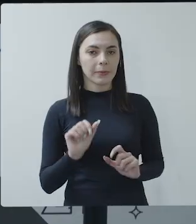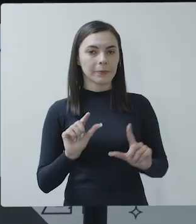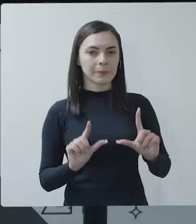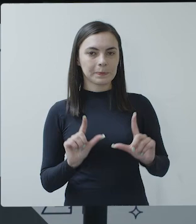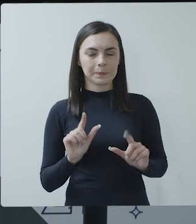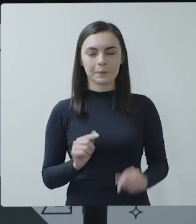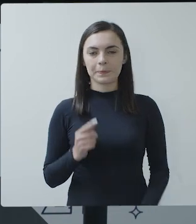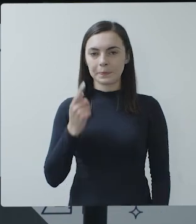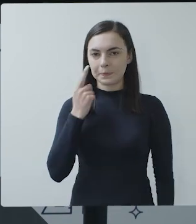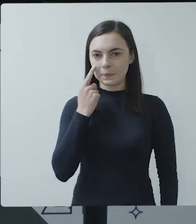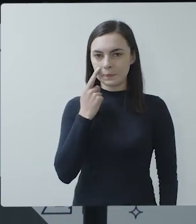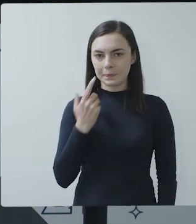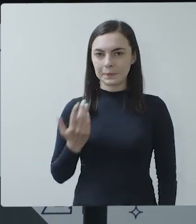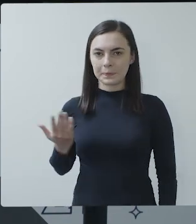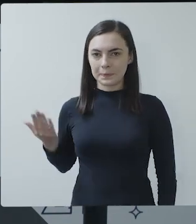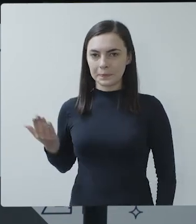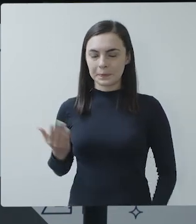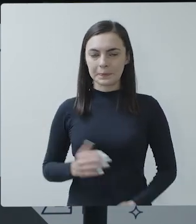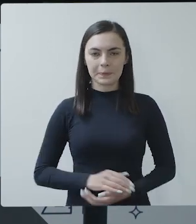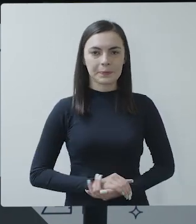Agora na tela com a prof.